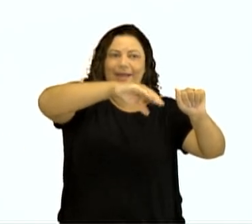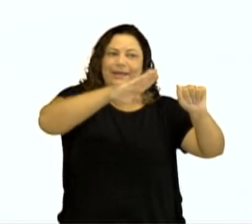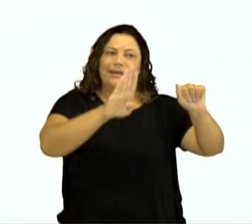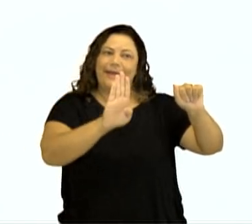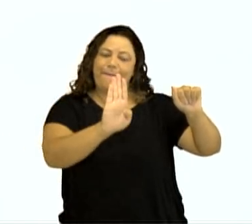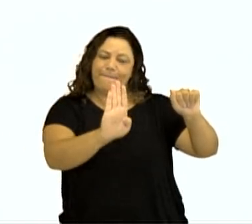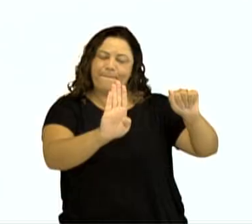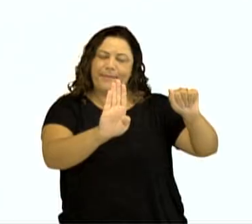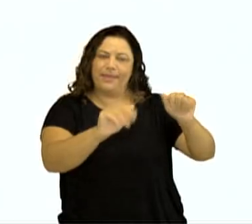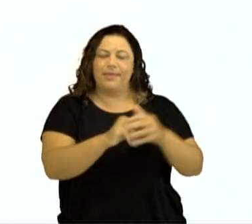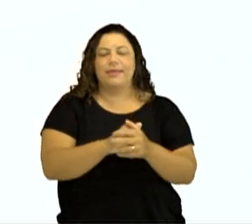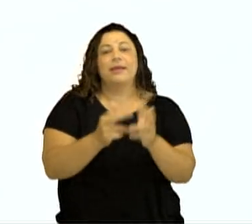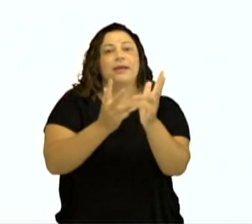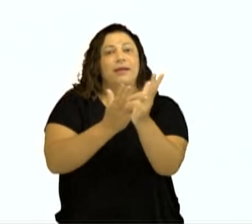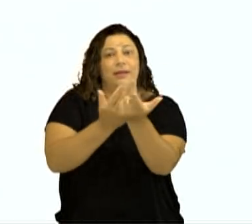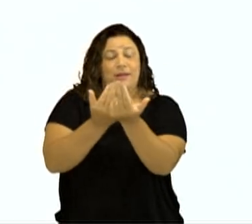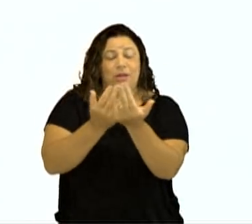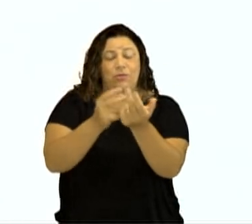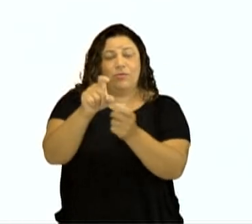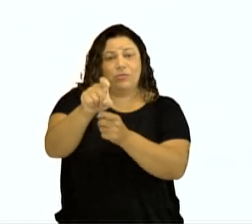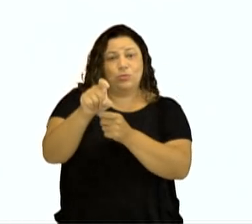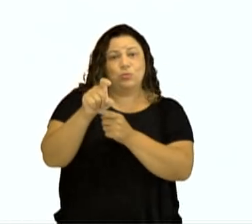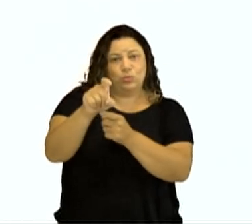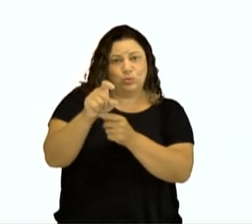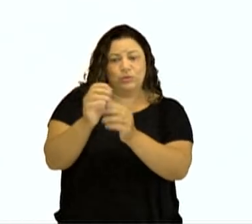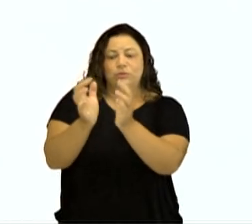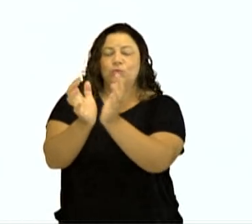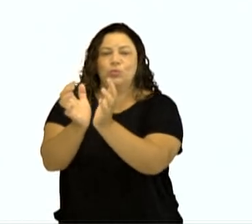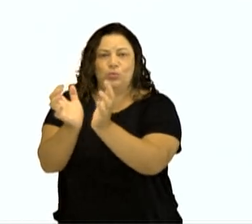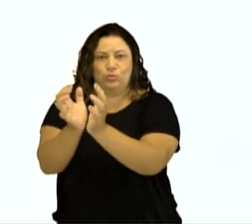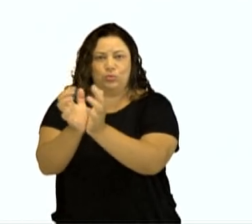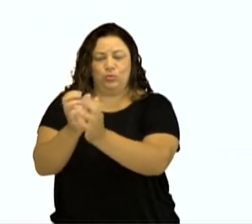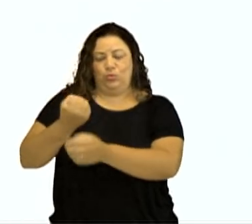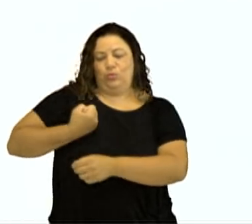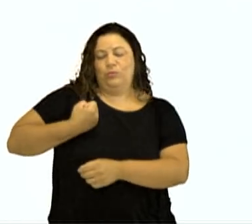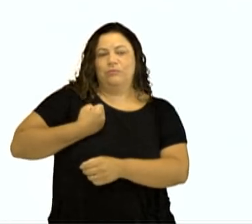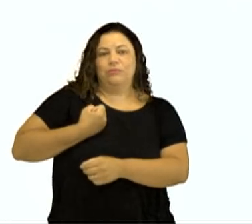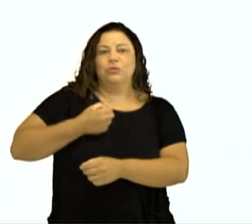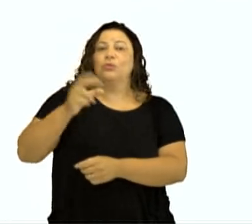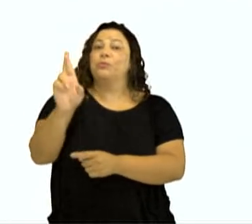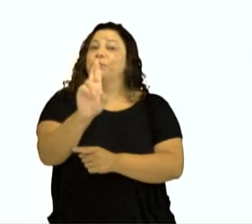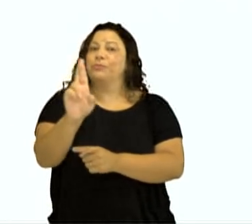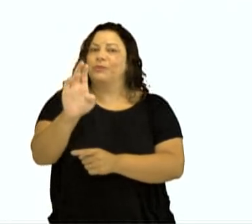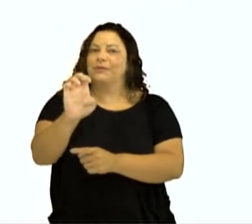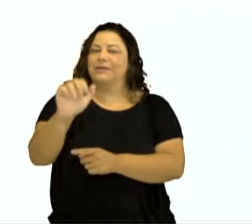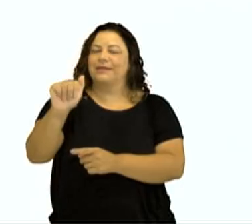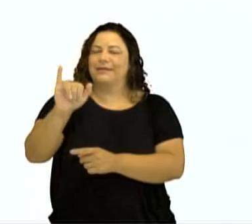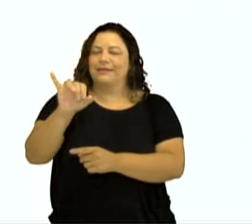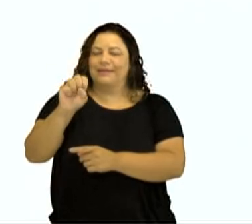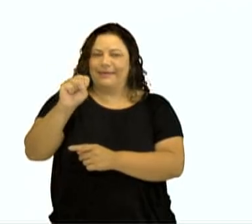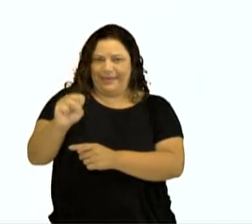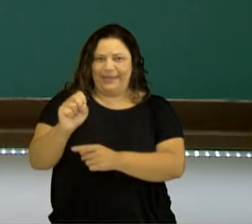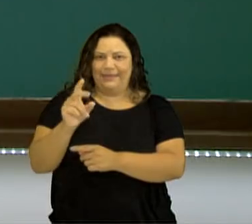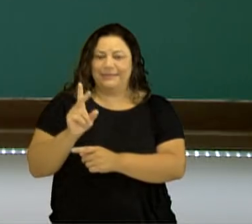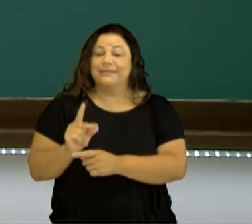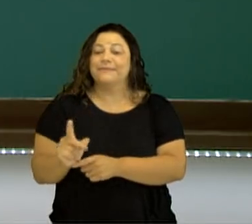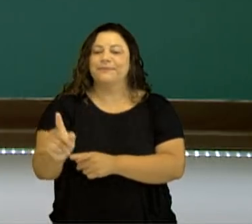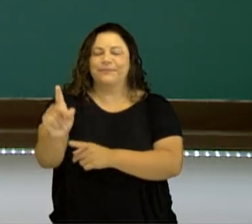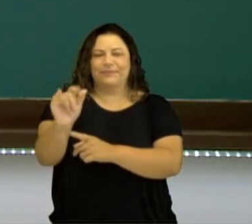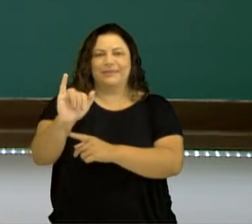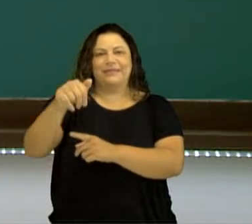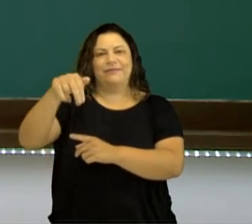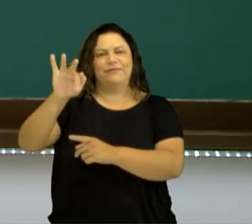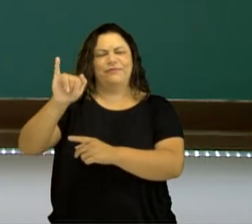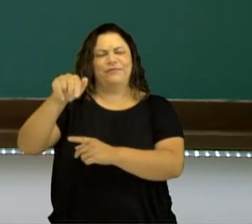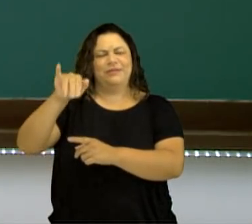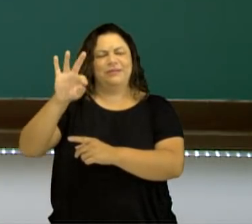é todo x que pertence ao conjunto dos números reais, porque são infinitos números que existem entre o 2 e o 5. Mas esse